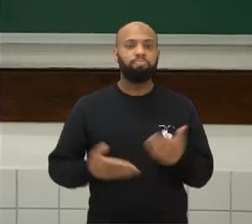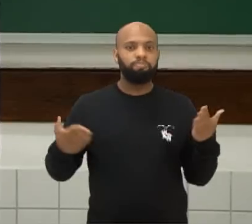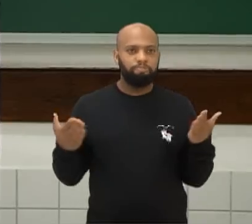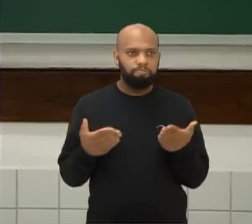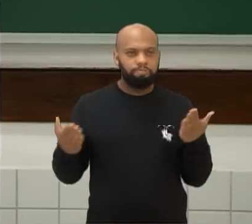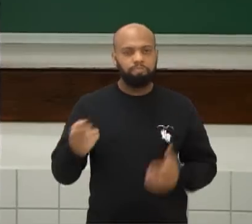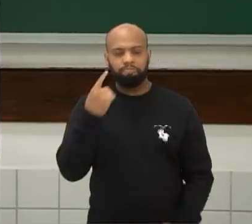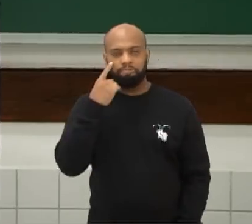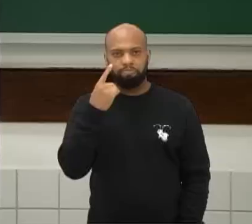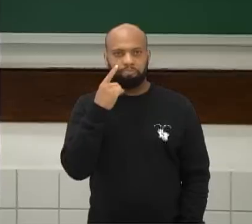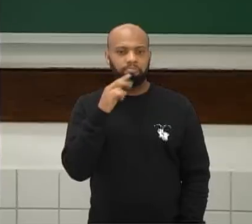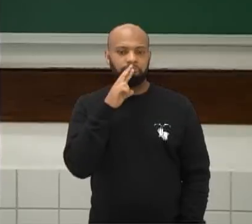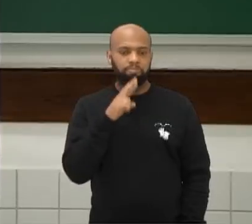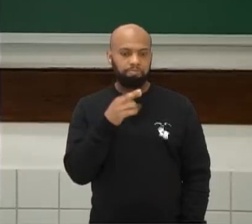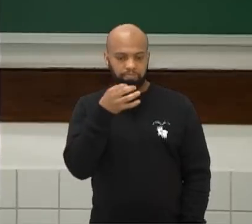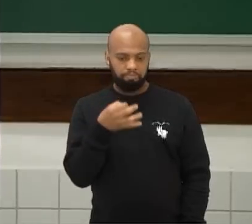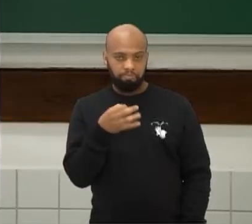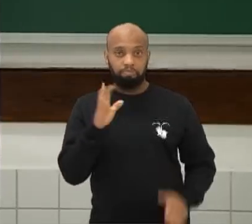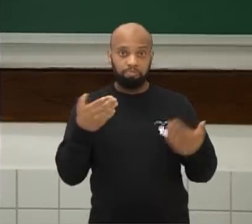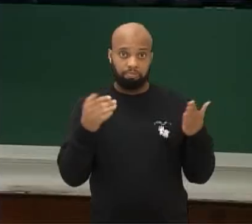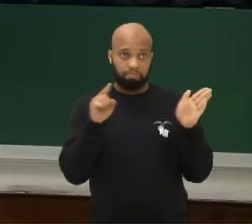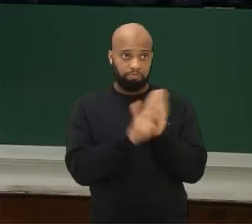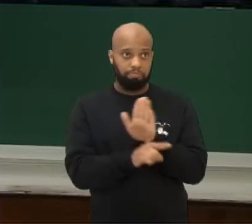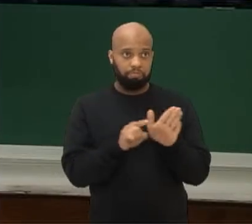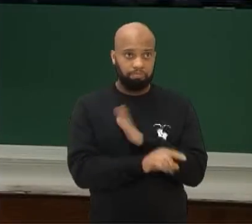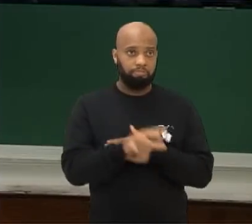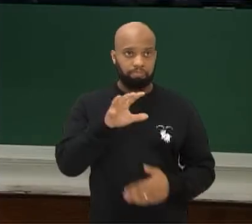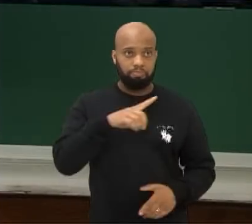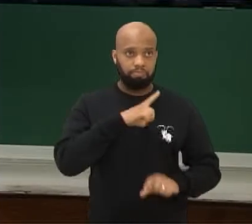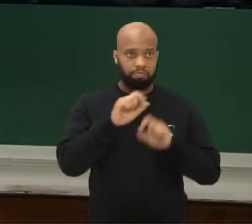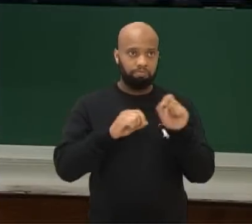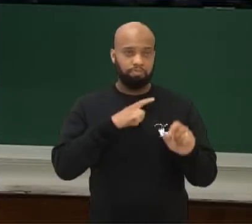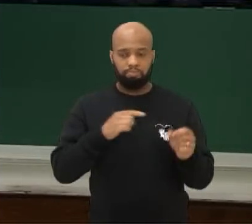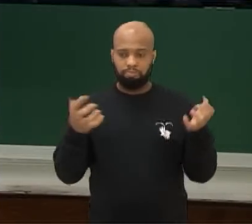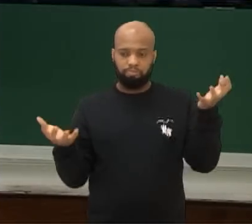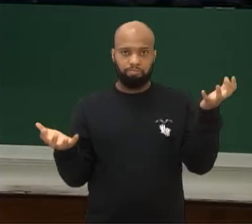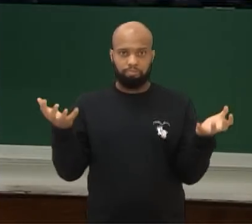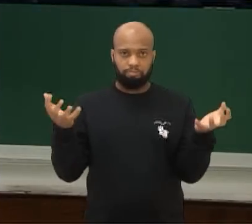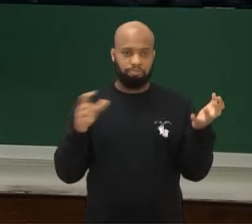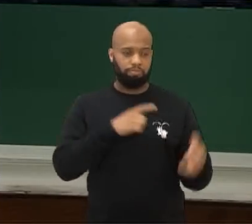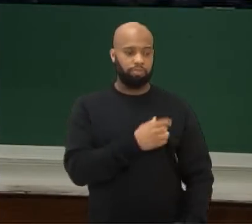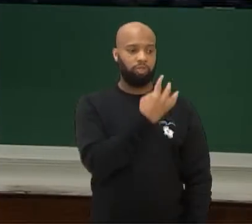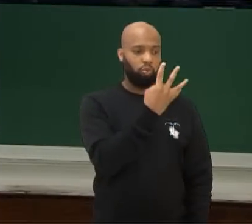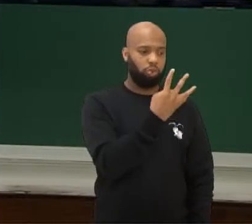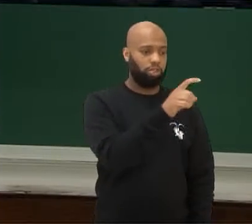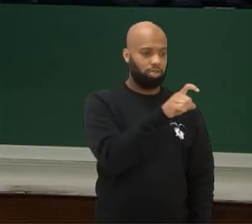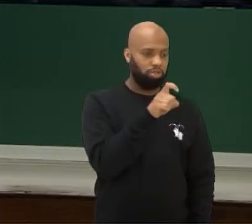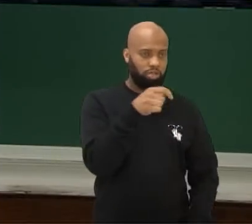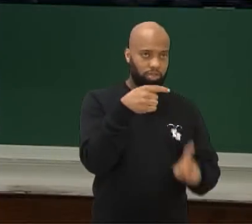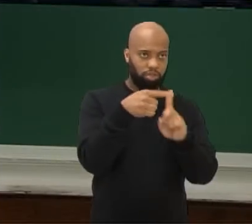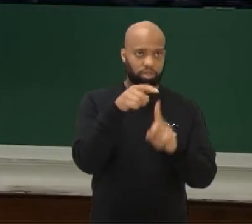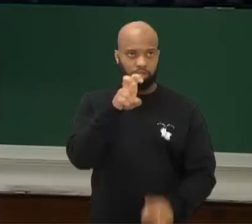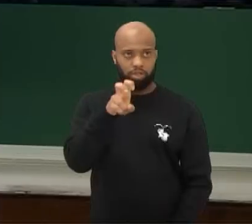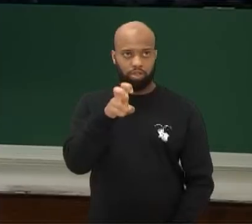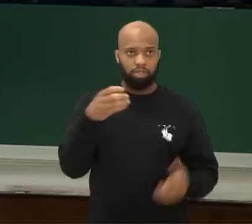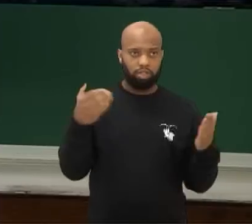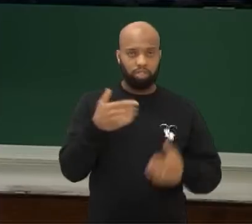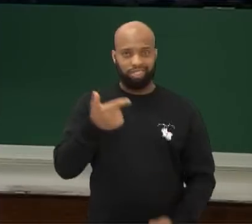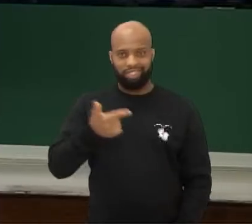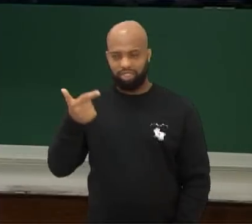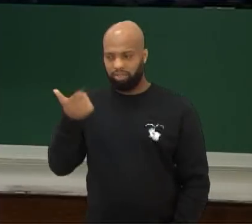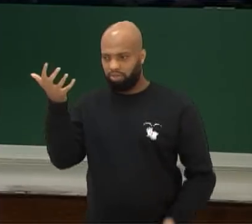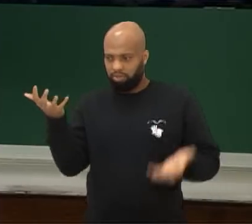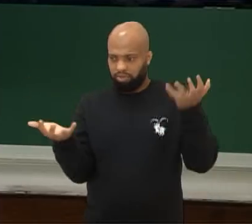Vamos lá, então? Nesse exercício, então, eu tenho 4x mais 5, meu primeiro membro. O segundo